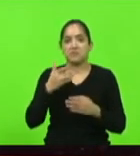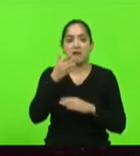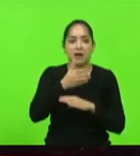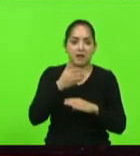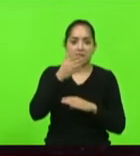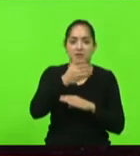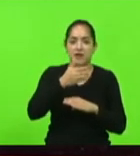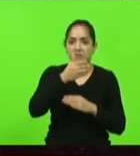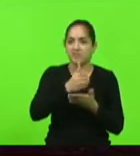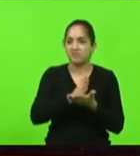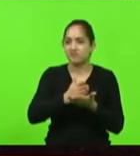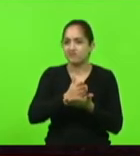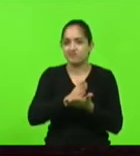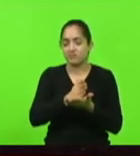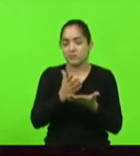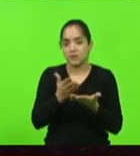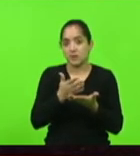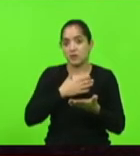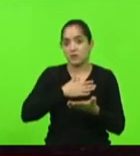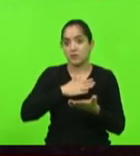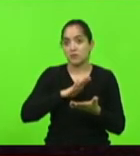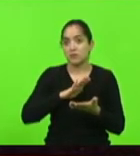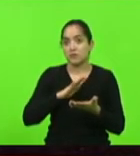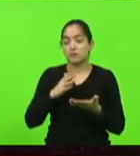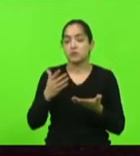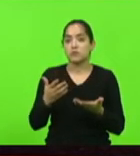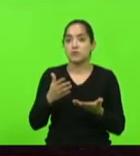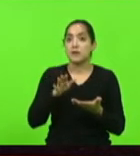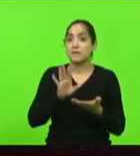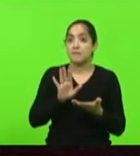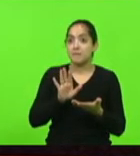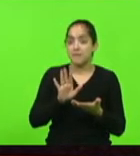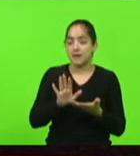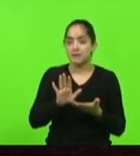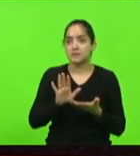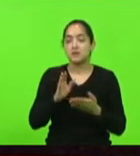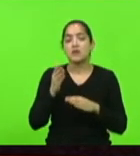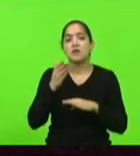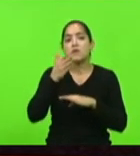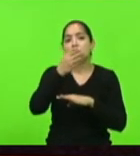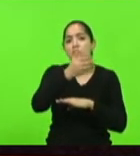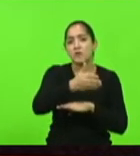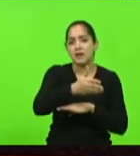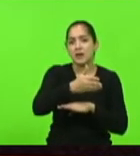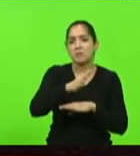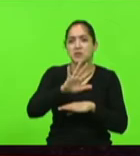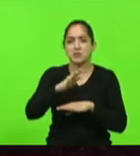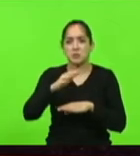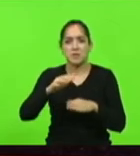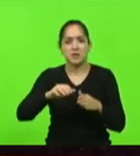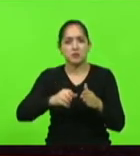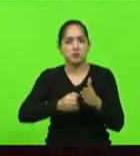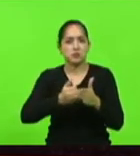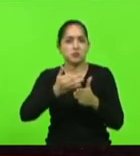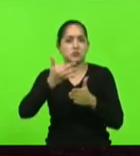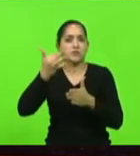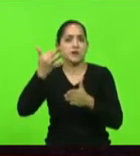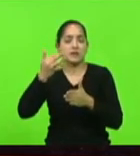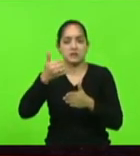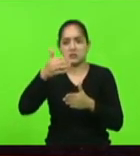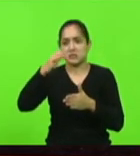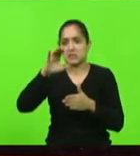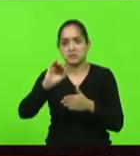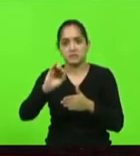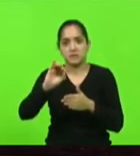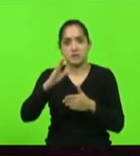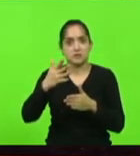Silvio. Mas, assim, sem exageros, acredito que eu fui lá próximo de 10 vezes em 2 anos, sempre